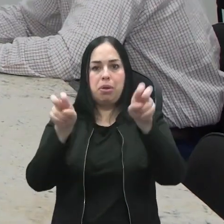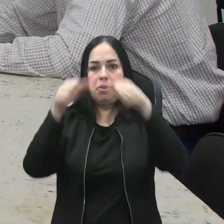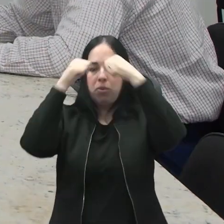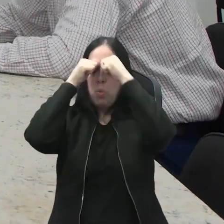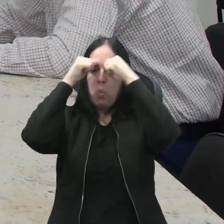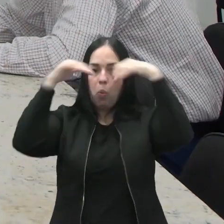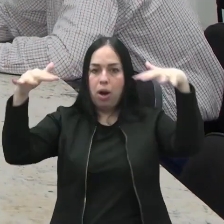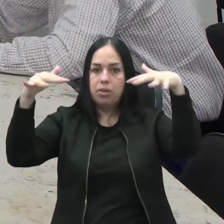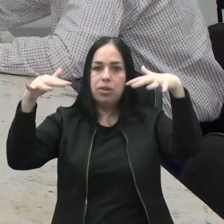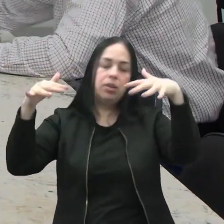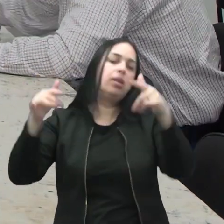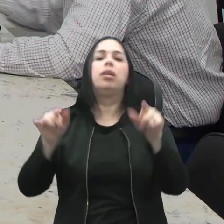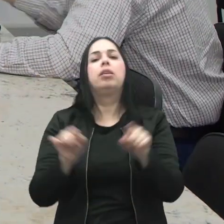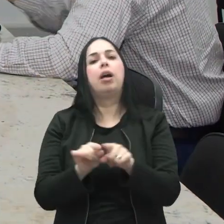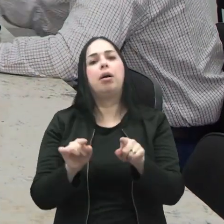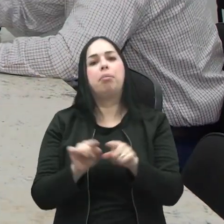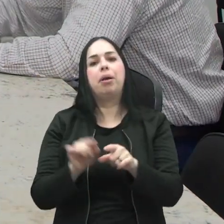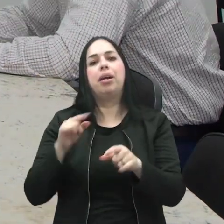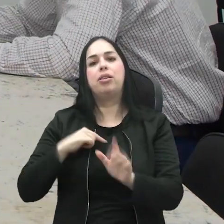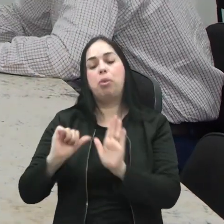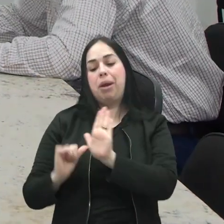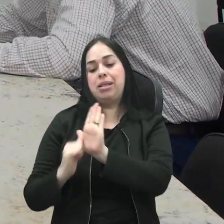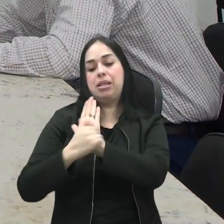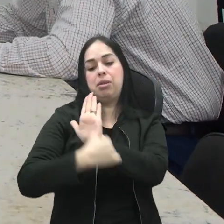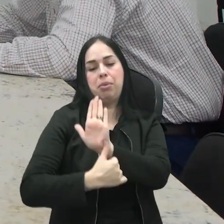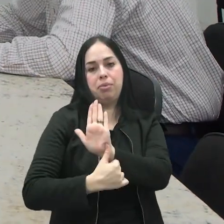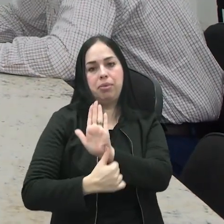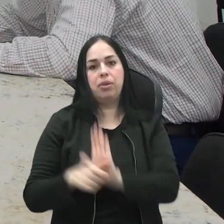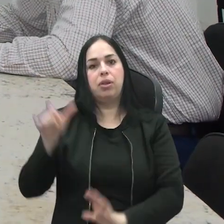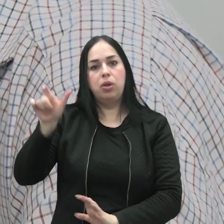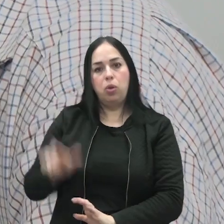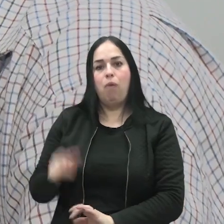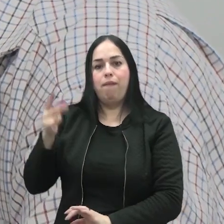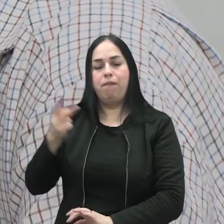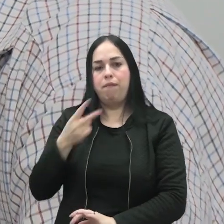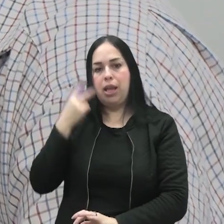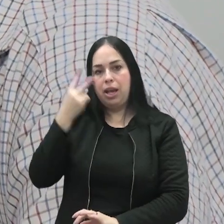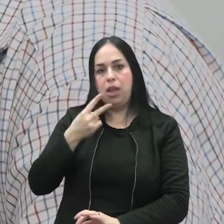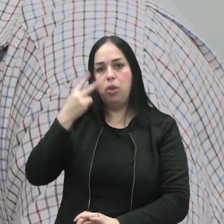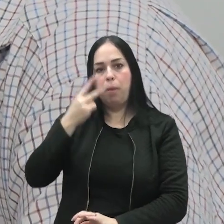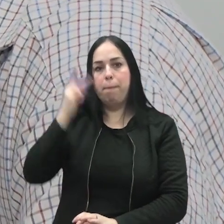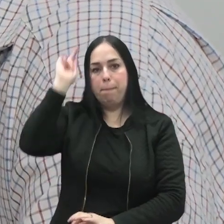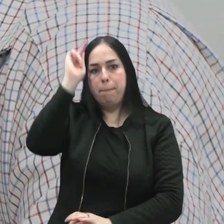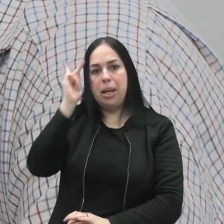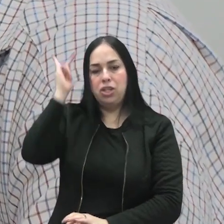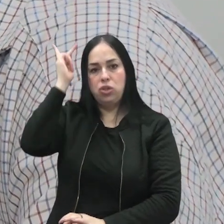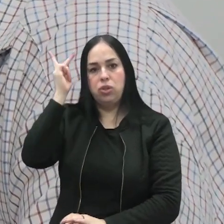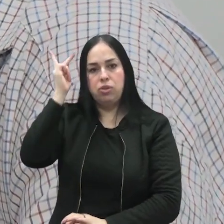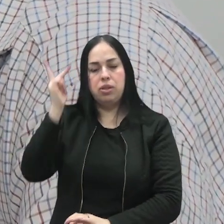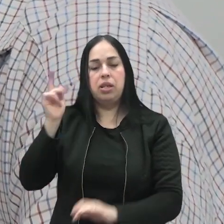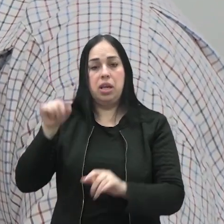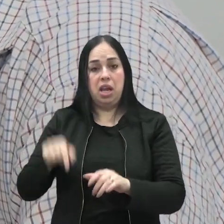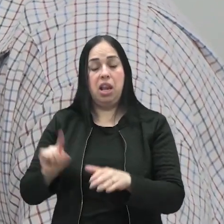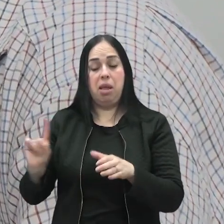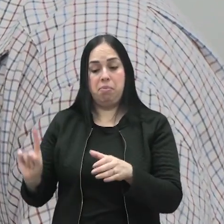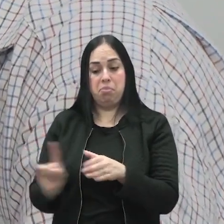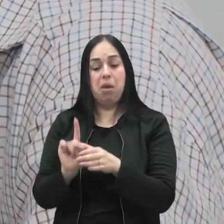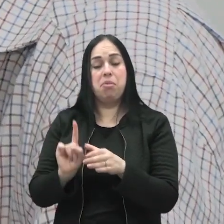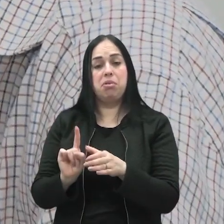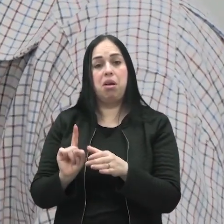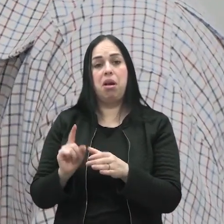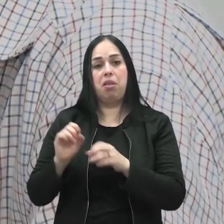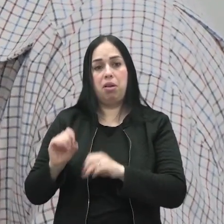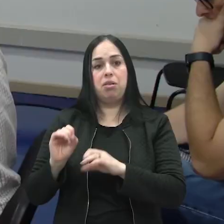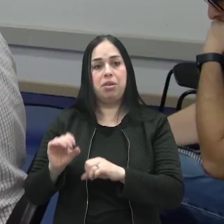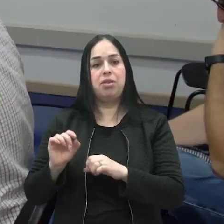alunos sobre o transtorno do espectro autista e sobre a síndrome de Down. De acordo com o vereador Fernando Petit, membro